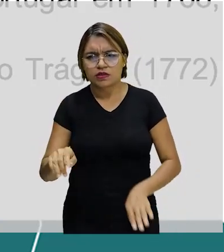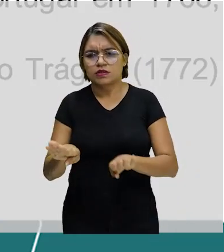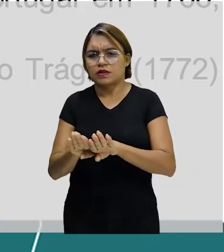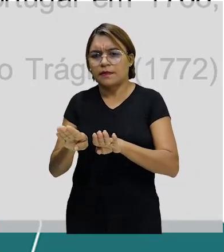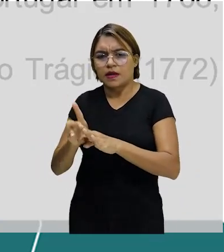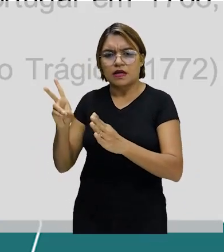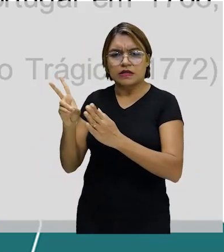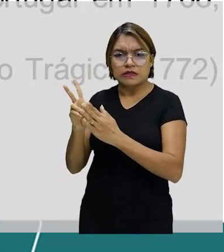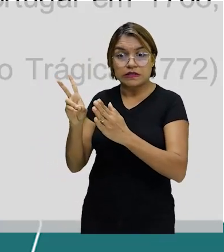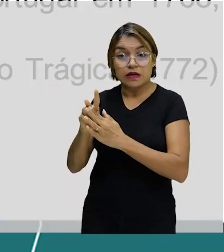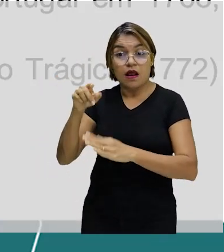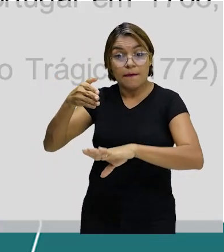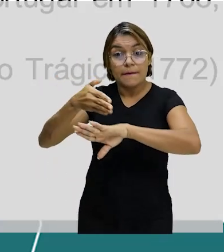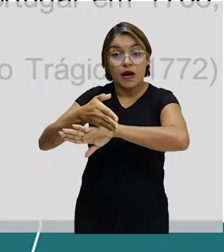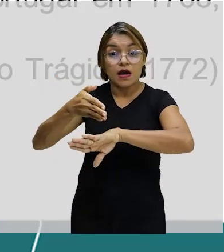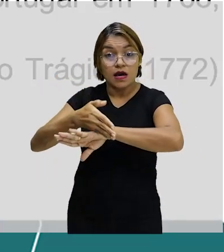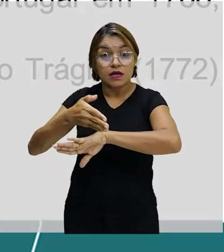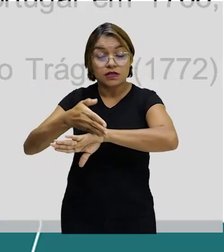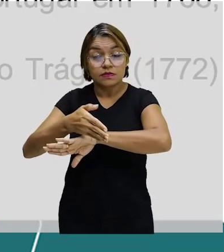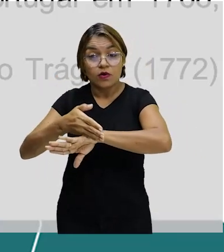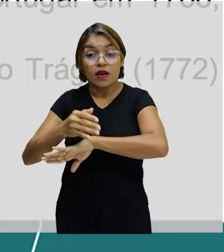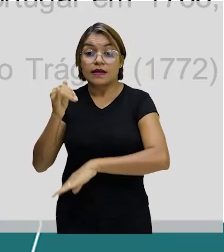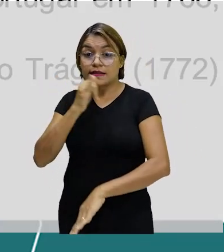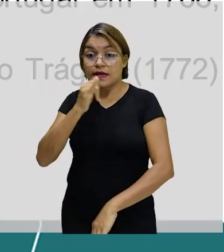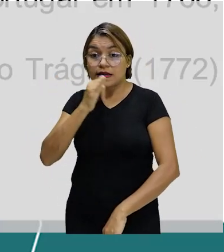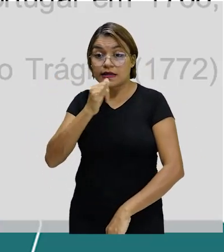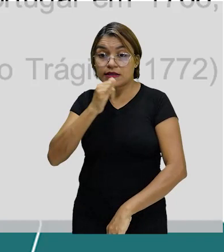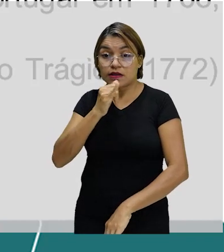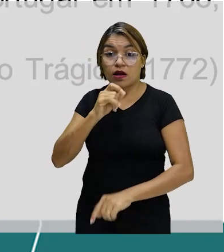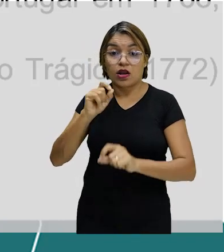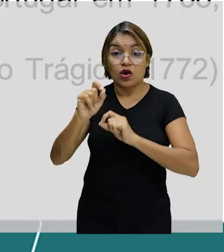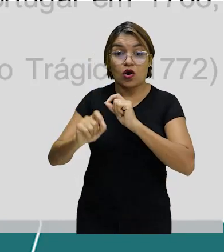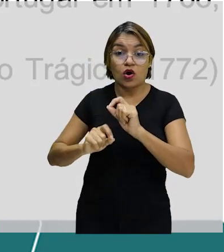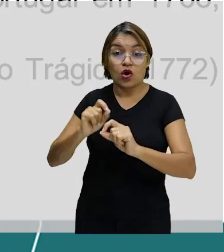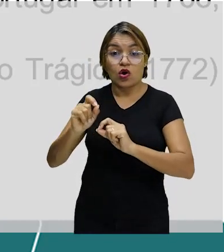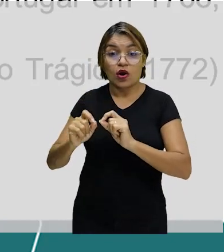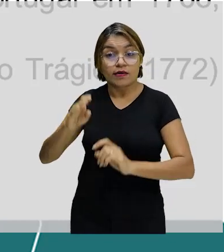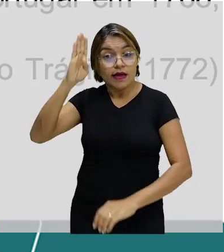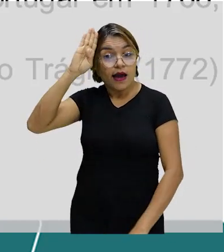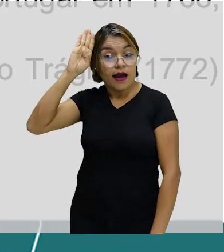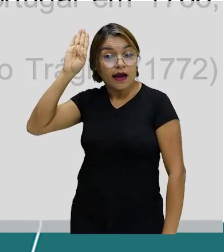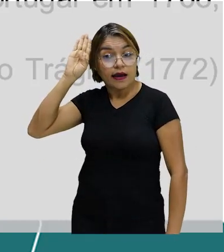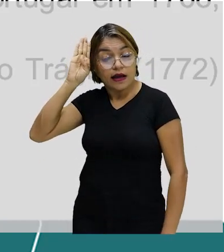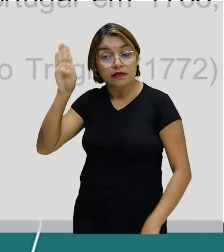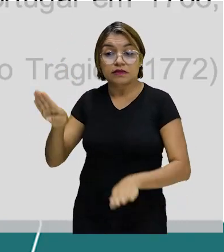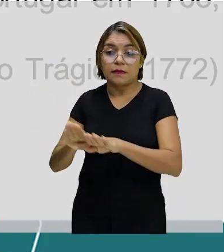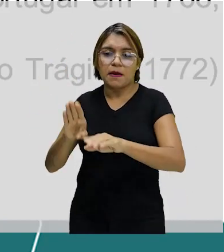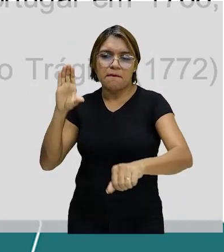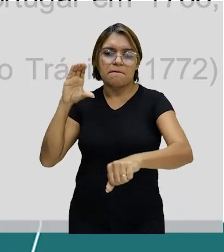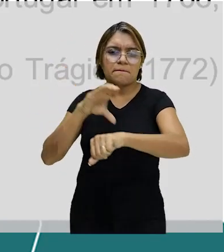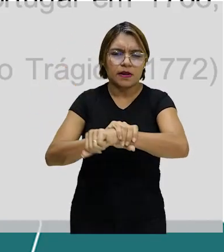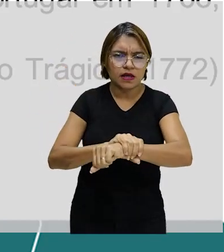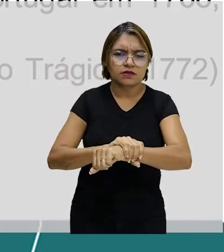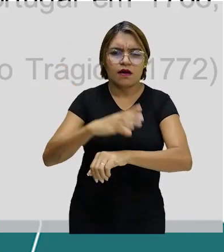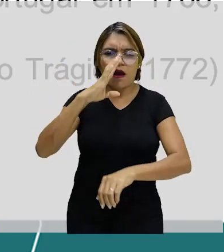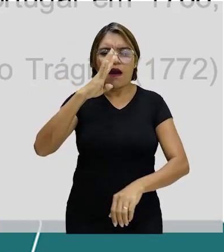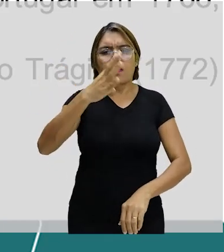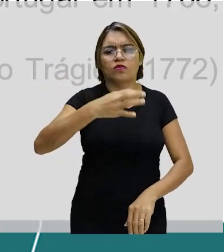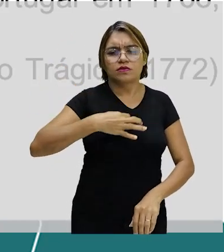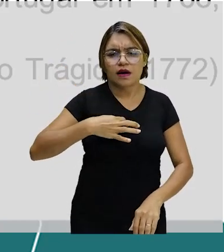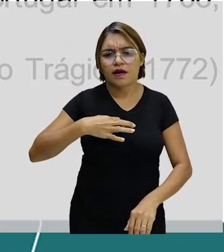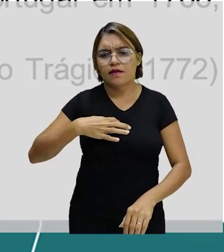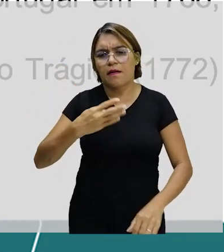da Arcádia Romana na Itália e foi preso em Portugal em 1768. acusado de manter relações de amizade com os